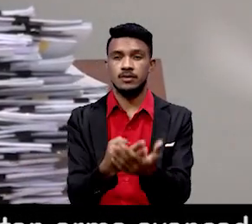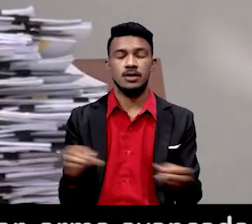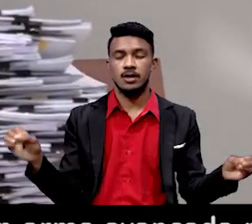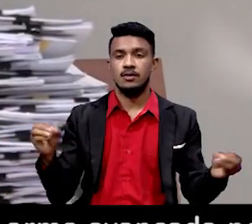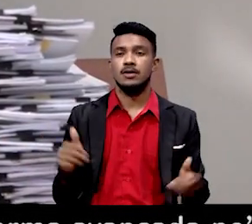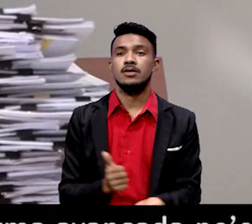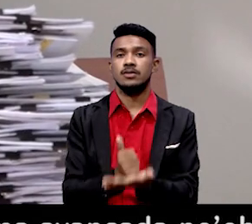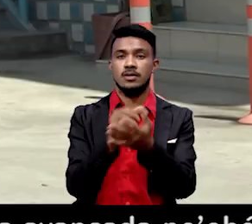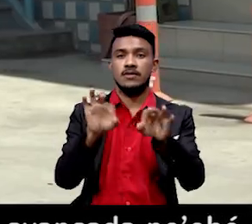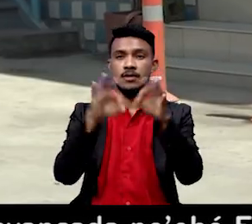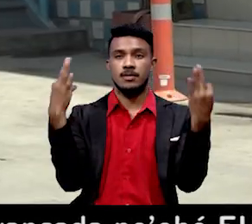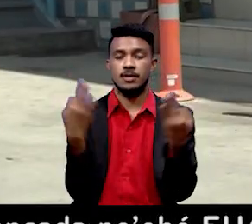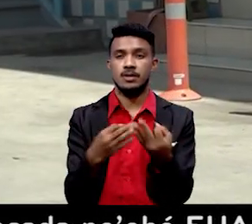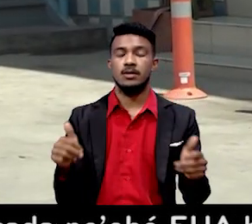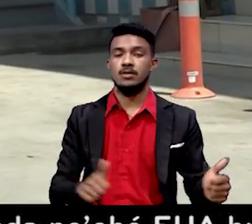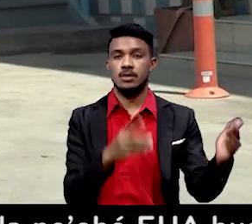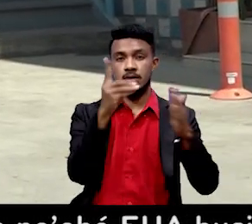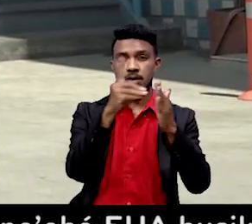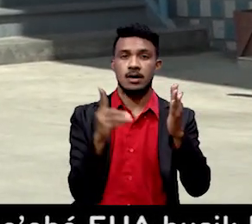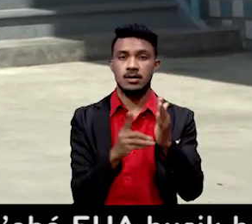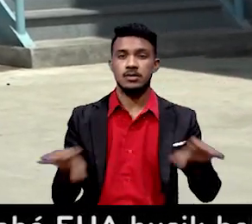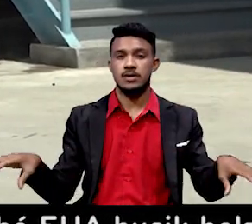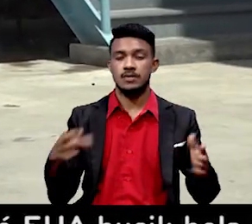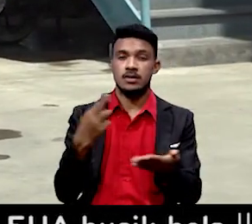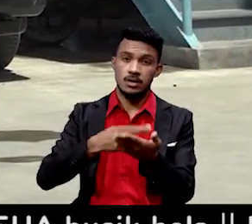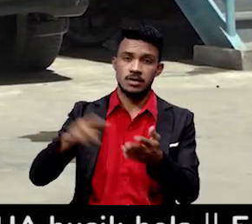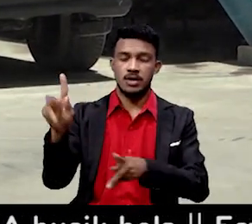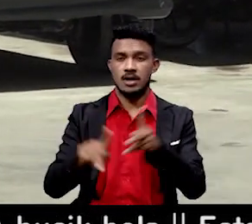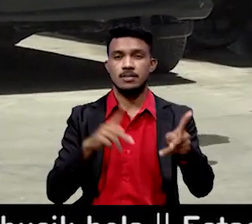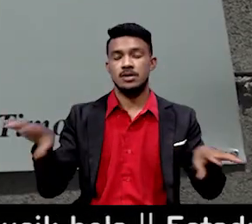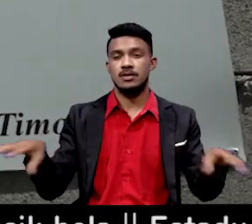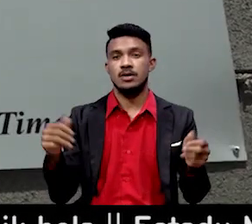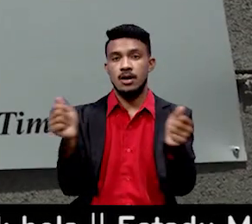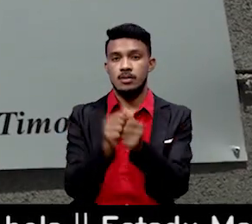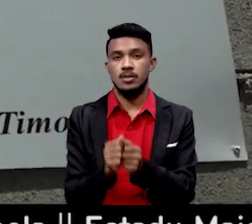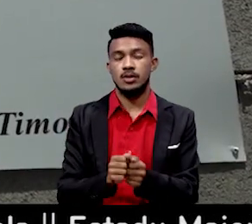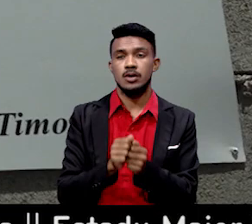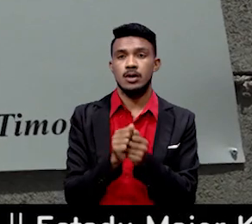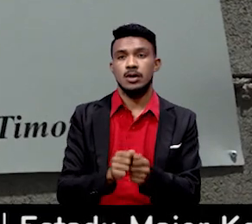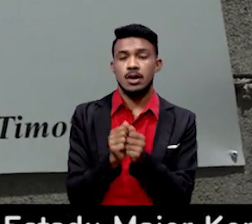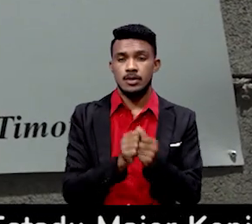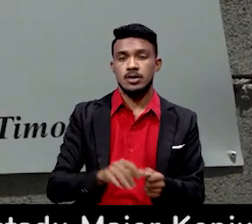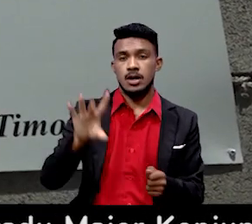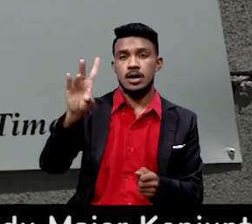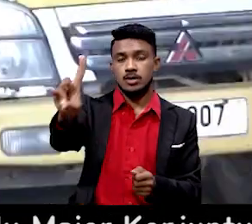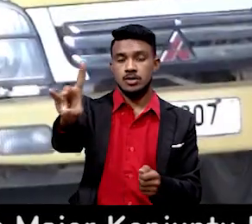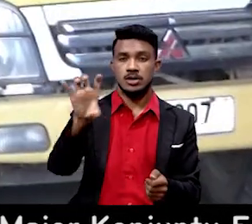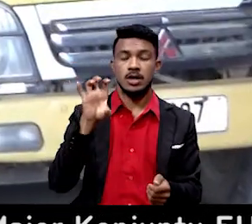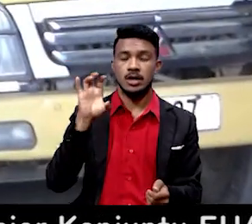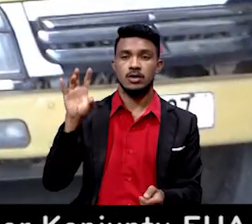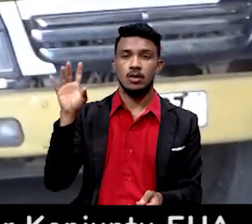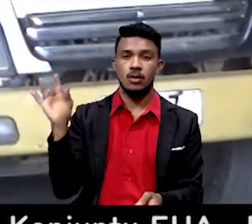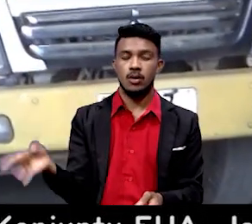Tu herdados, os inspeção geral do trabalho, resista trabalhador Timoroan Hamutuk atus hito o aluno Luresen Lima maclá com